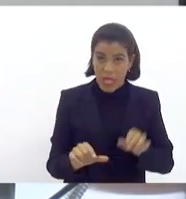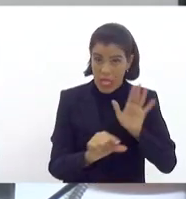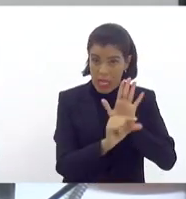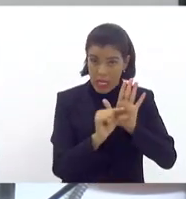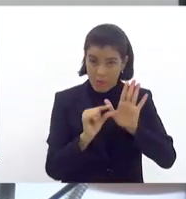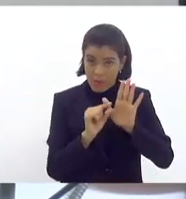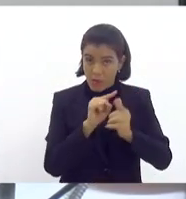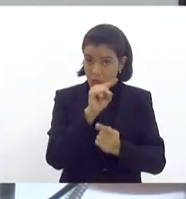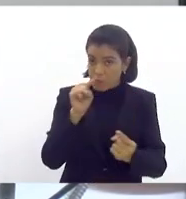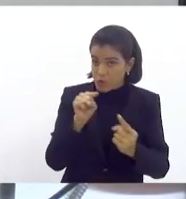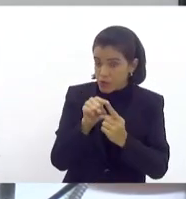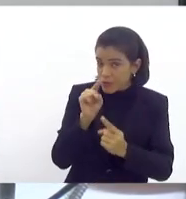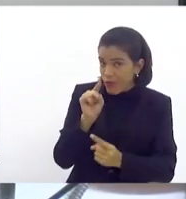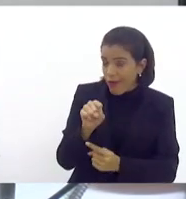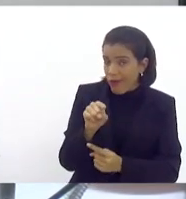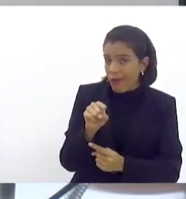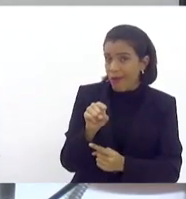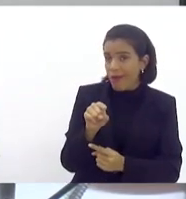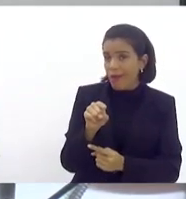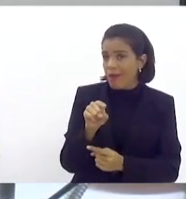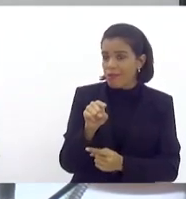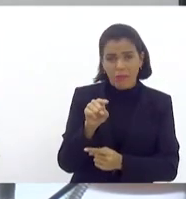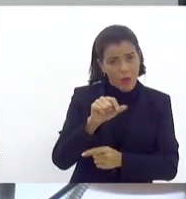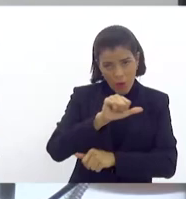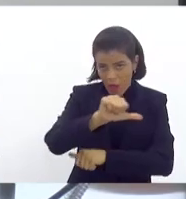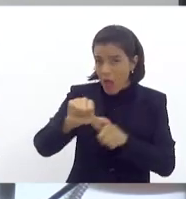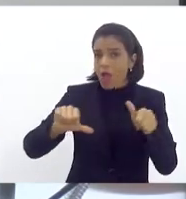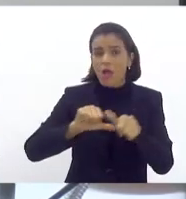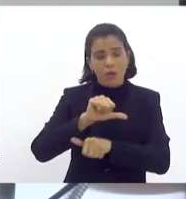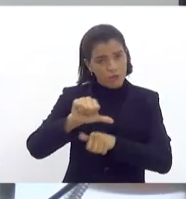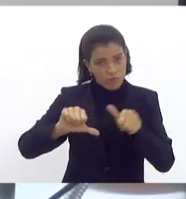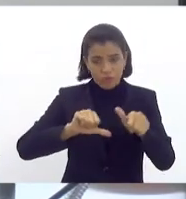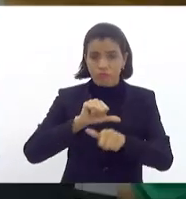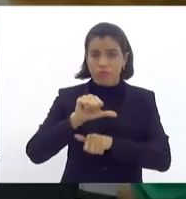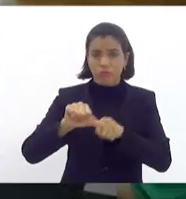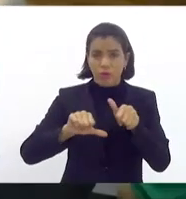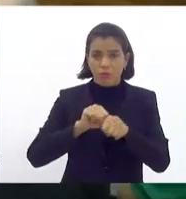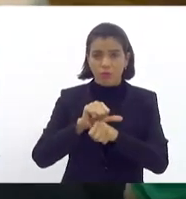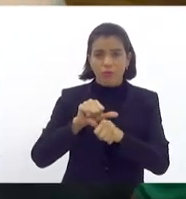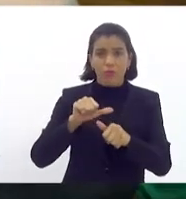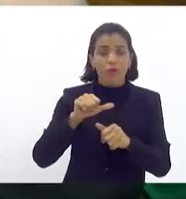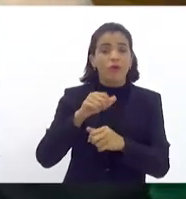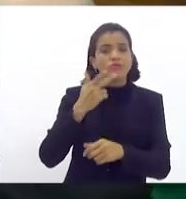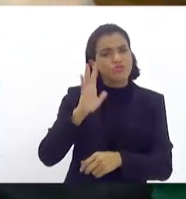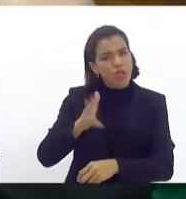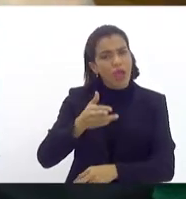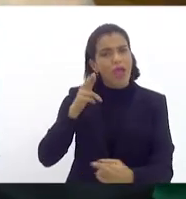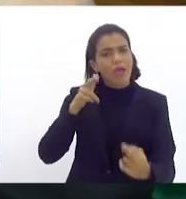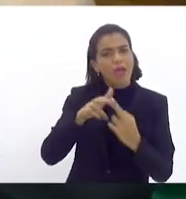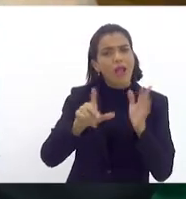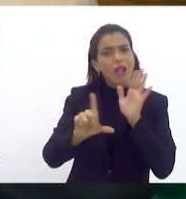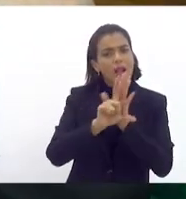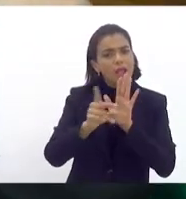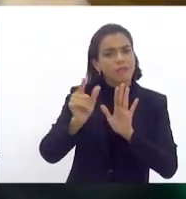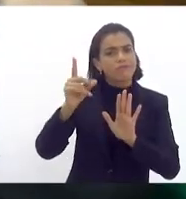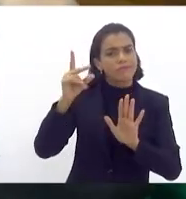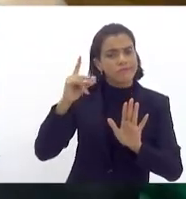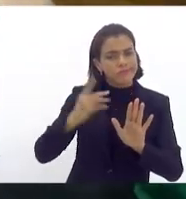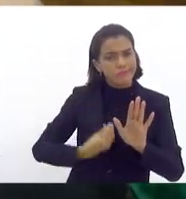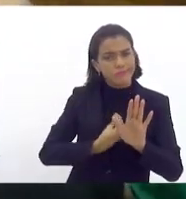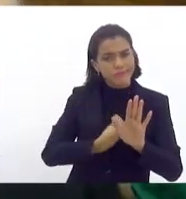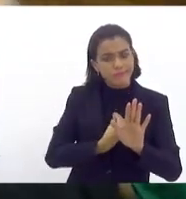é no sentido de torná-lo. Não, não altera eu a lei. Eu faço referência à lei já existente, alterando a lei